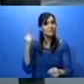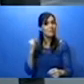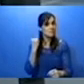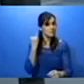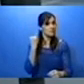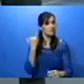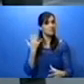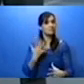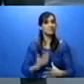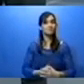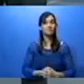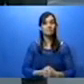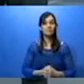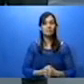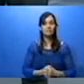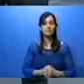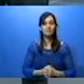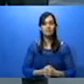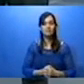evolução de outras plantas.